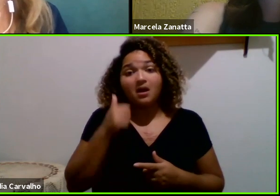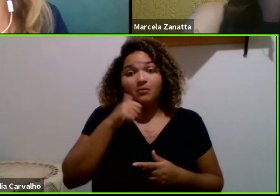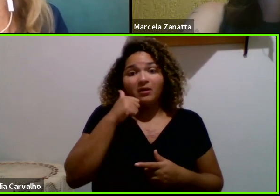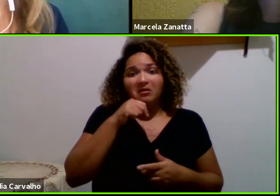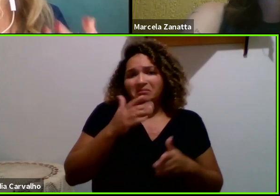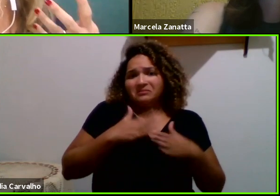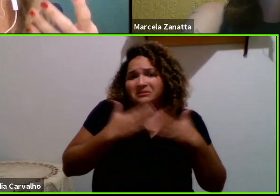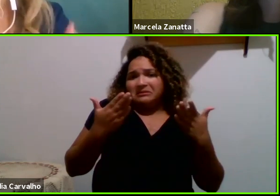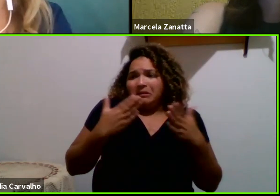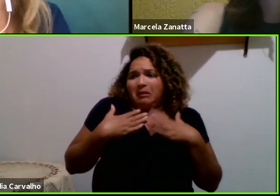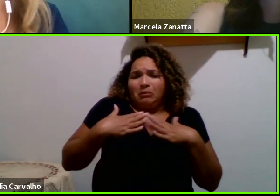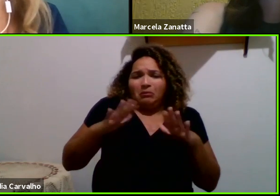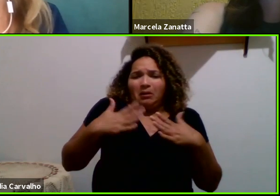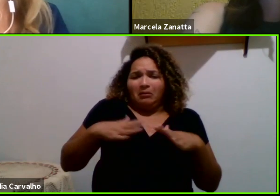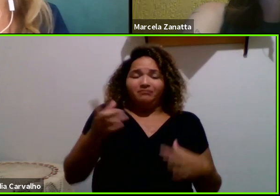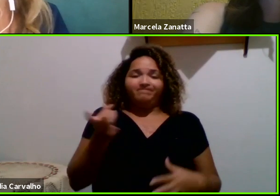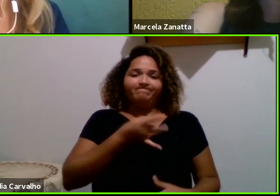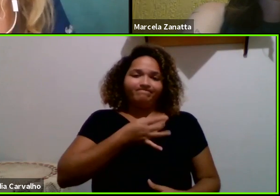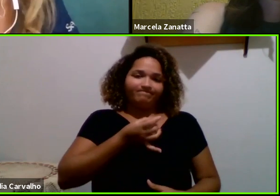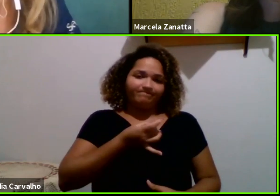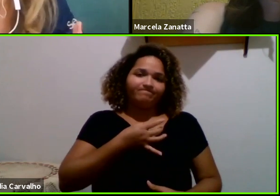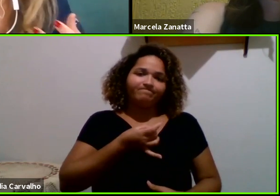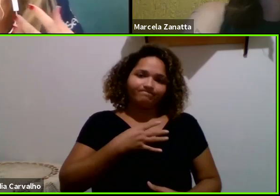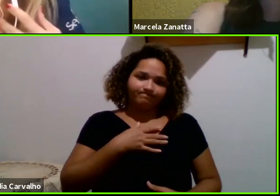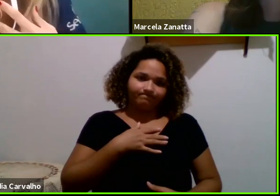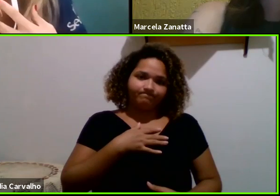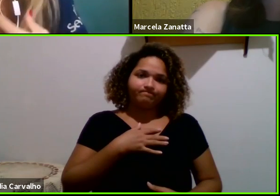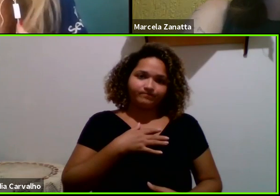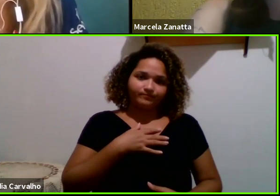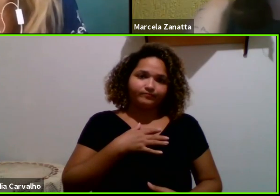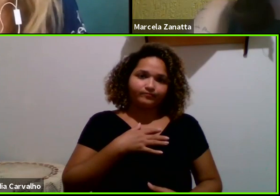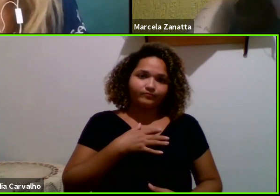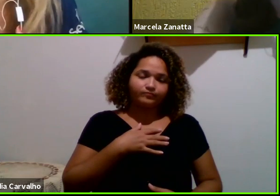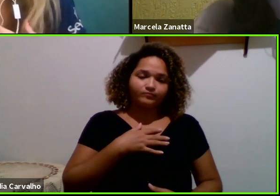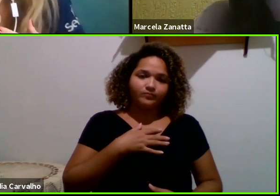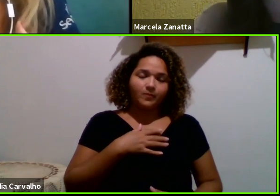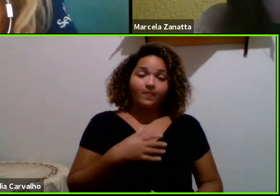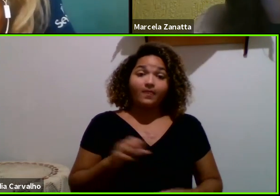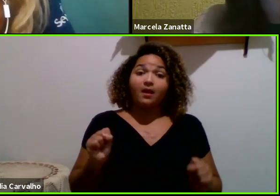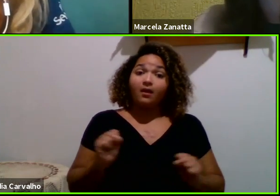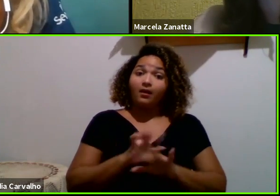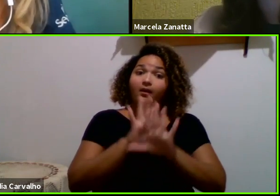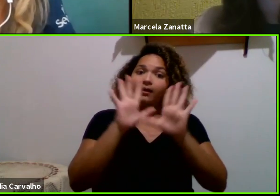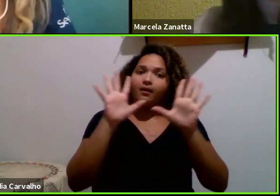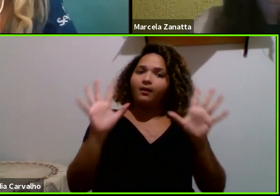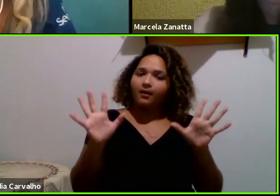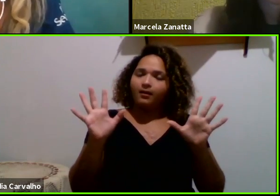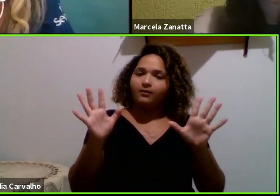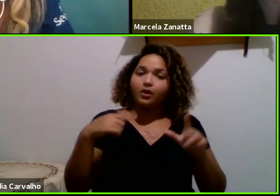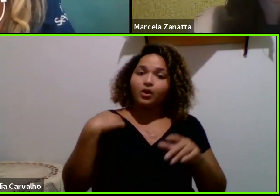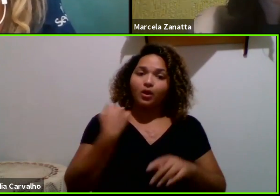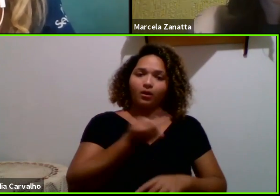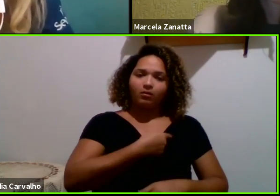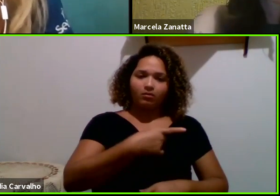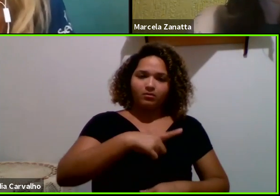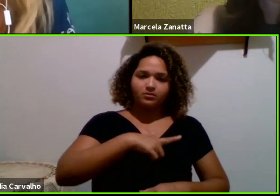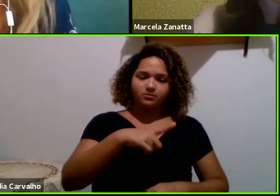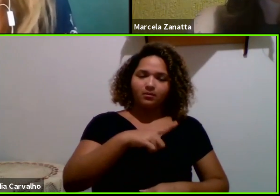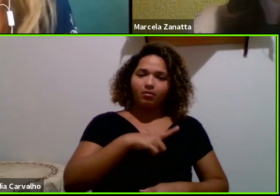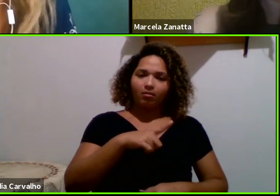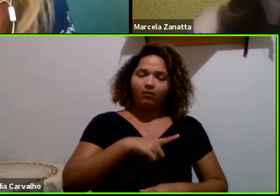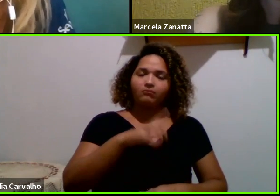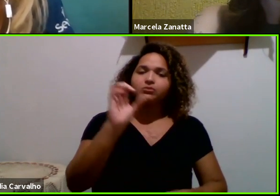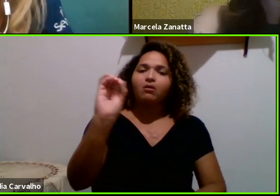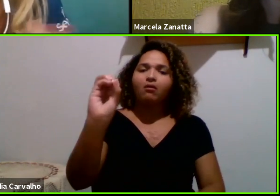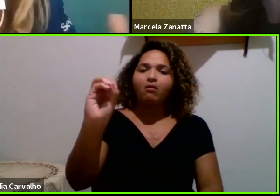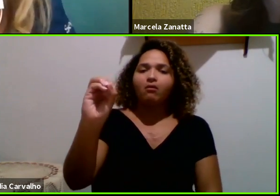dúvida nenhuma, a ocitocina endógena, que é a ocitocina produzida pela mulher, pela hipófise posterior